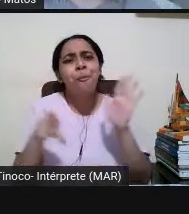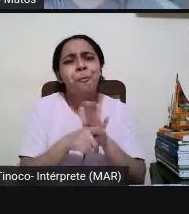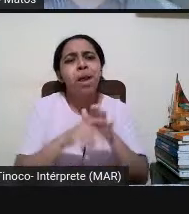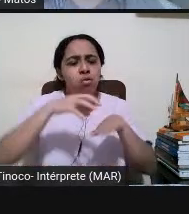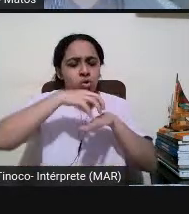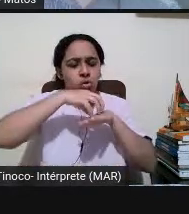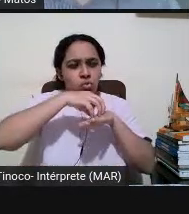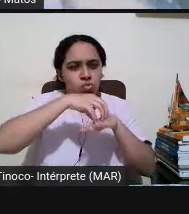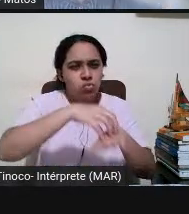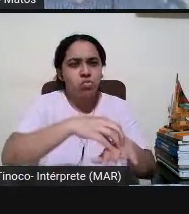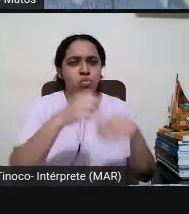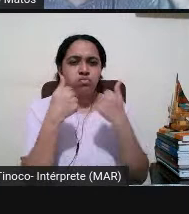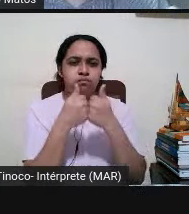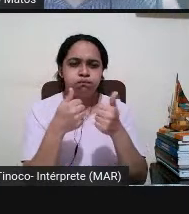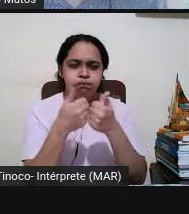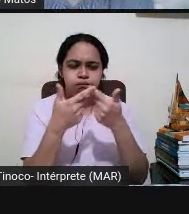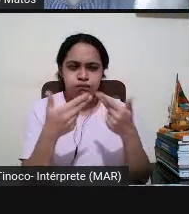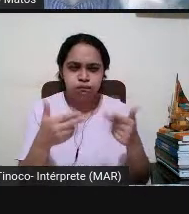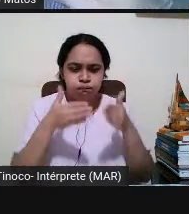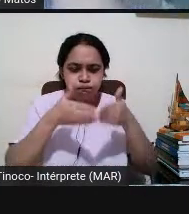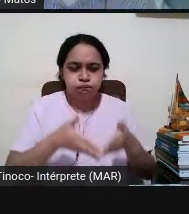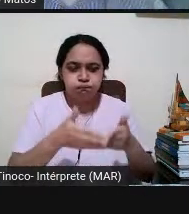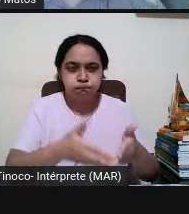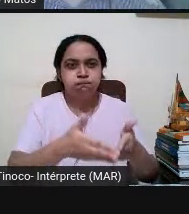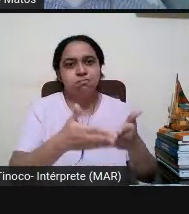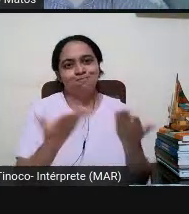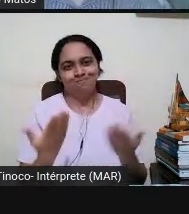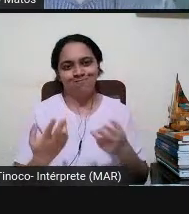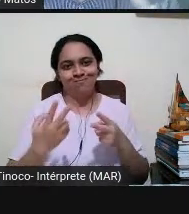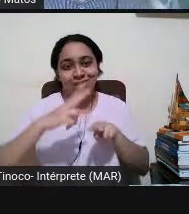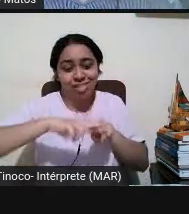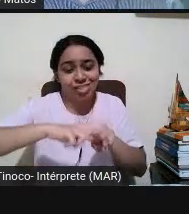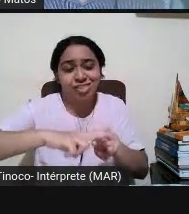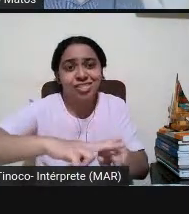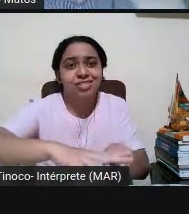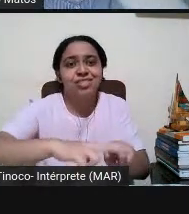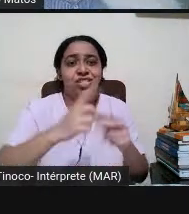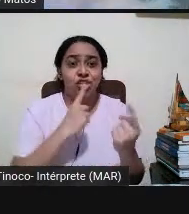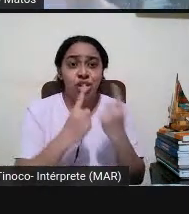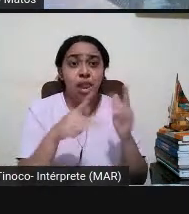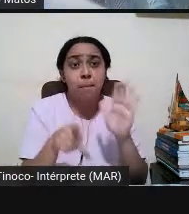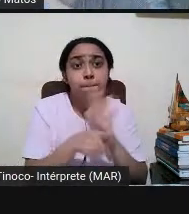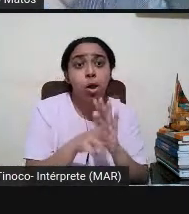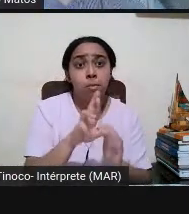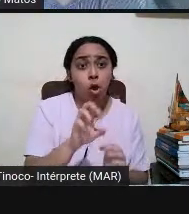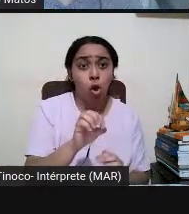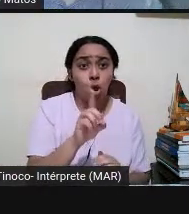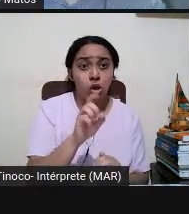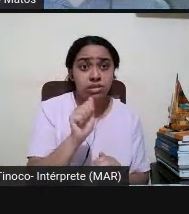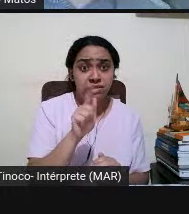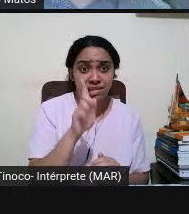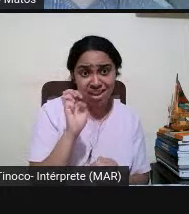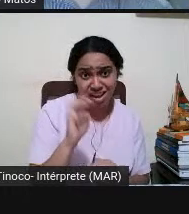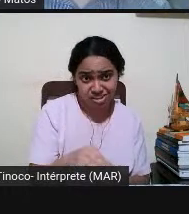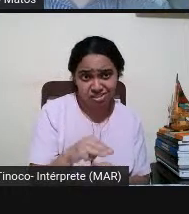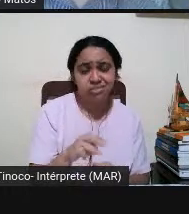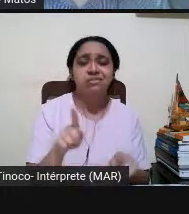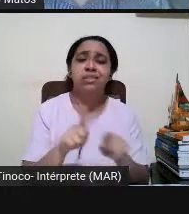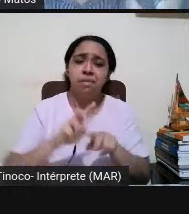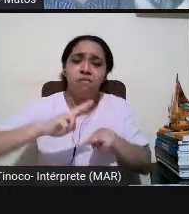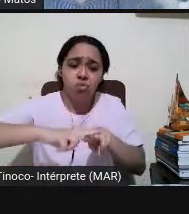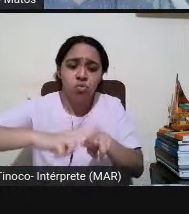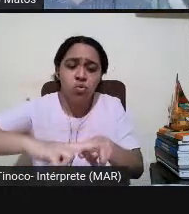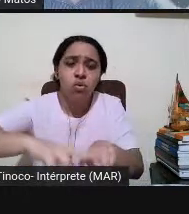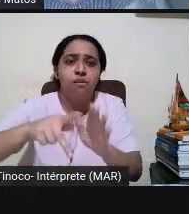tem no nosso país uma predominância absurda das estradas de rodagem mas aí a gente tem também as ferrovias